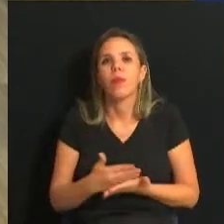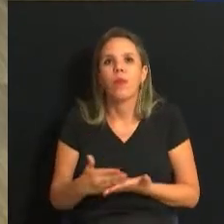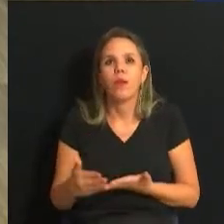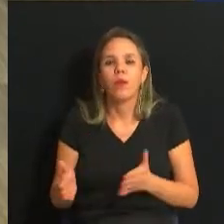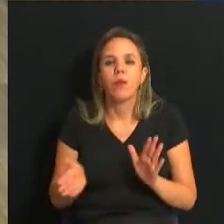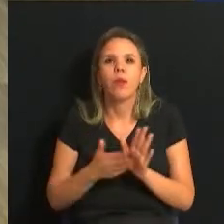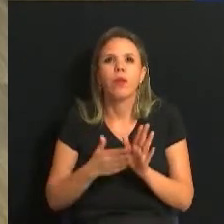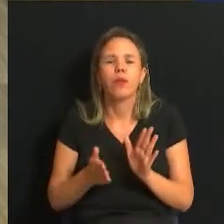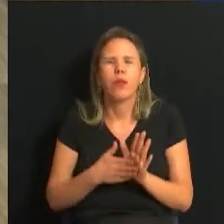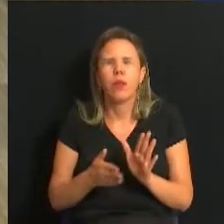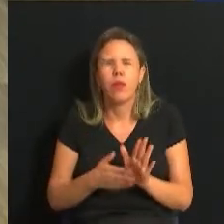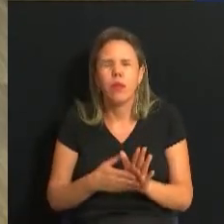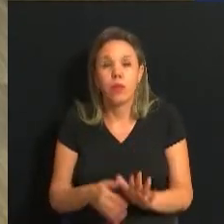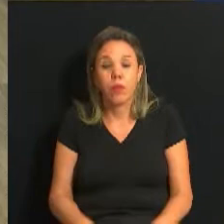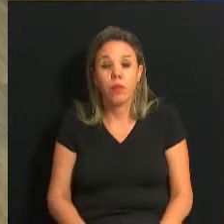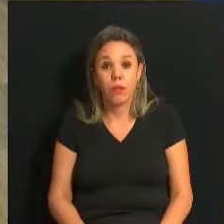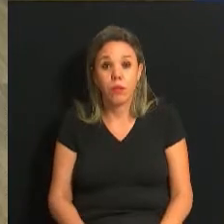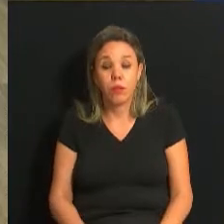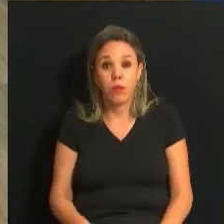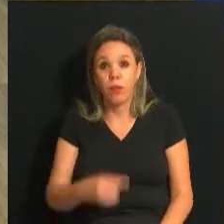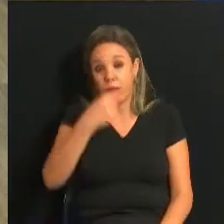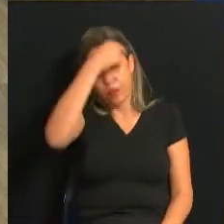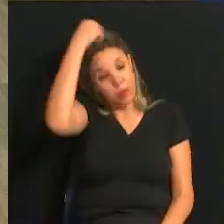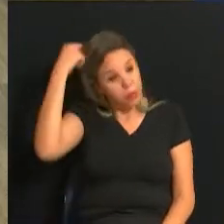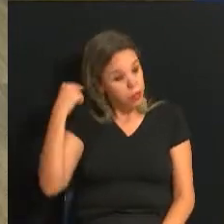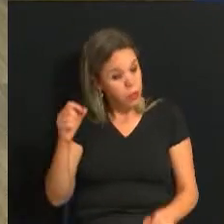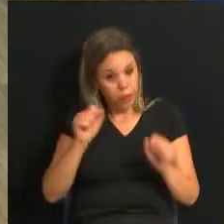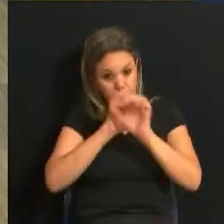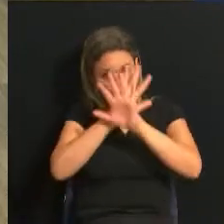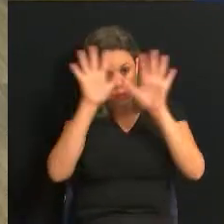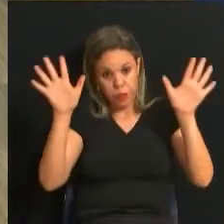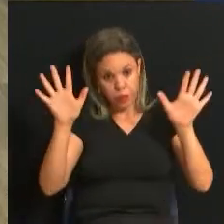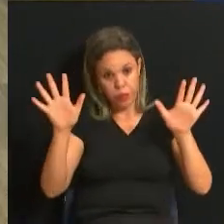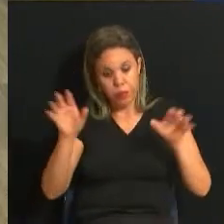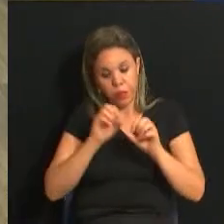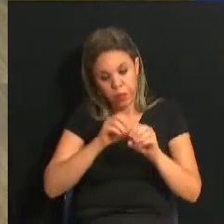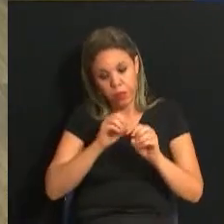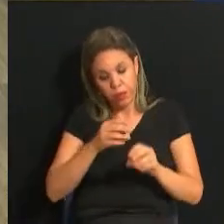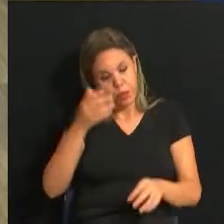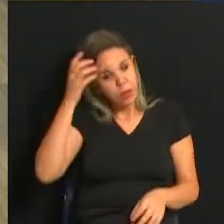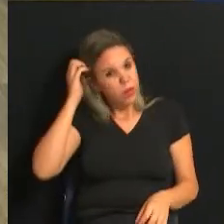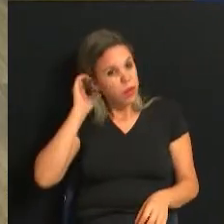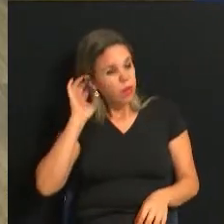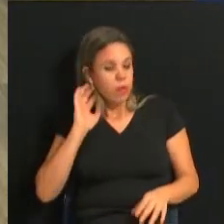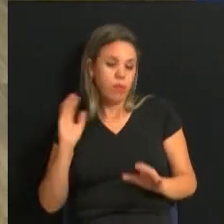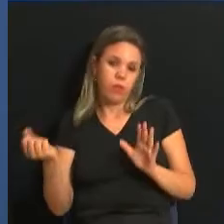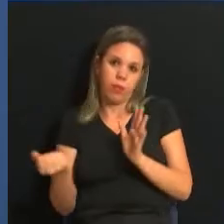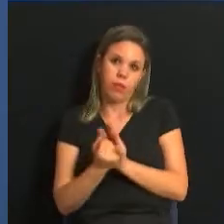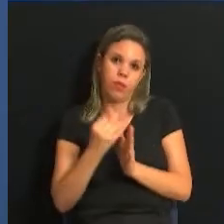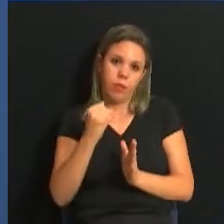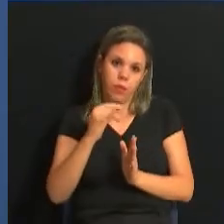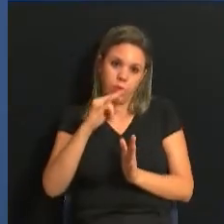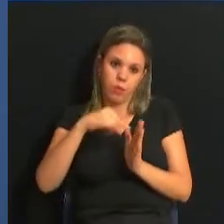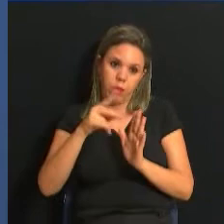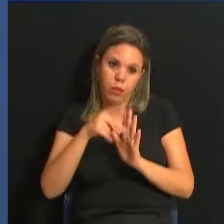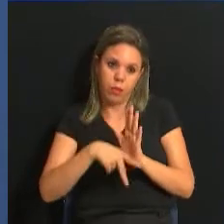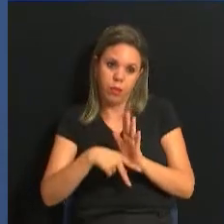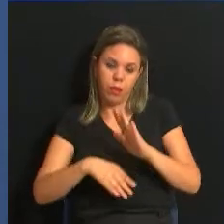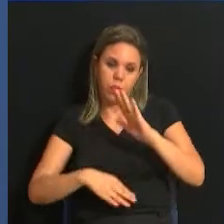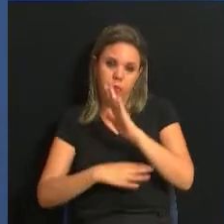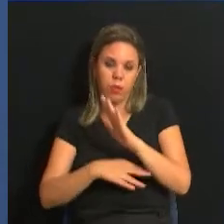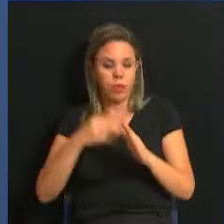proposta do vereador Paulo Gaspar para ter mais transparência na área de educação. Ele protocolou um projeto aqui na